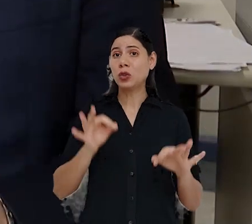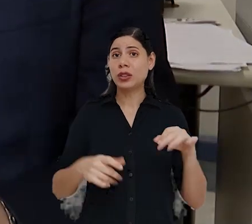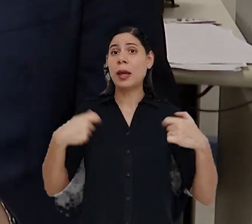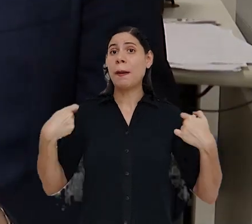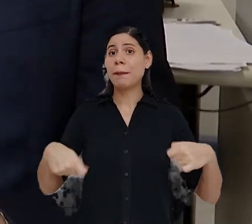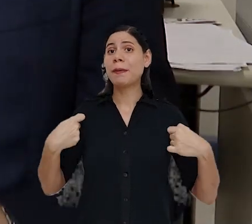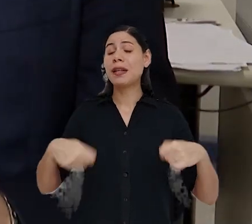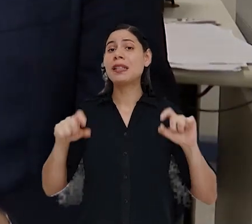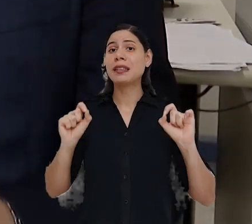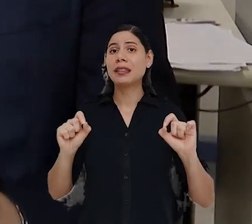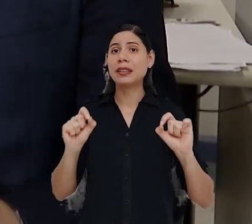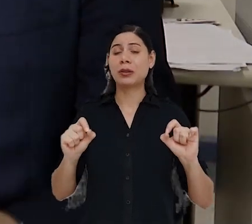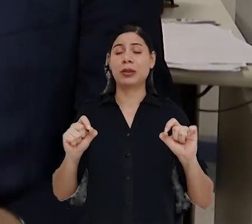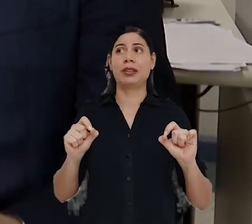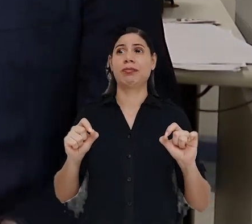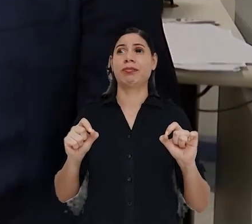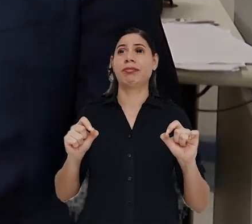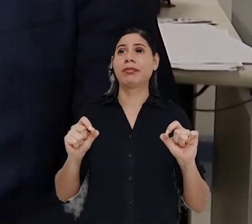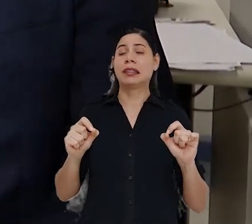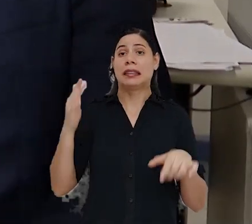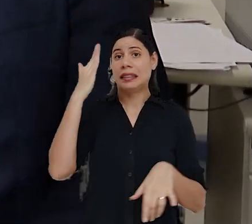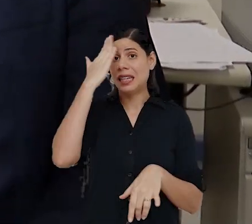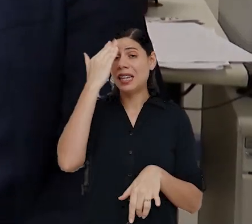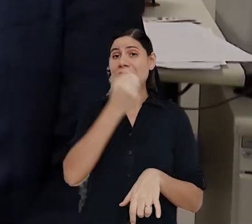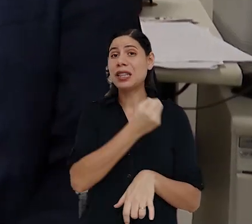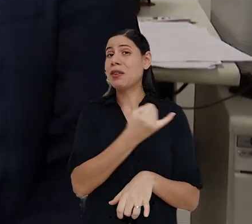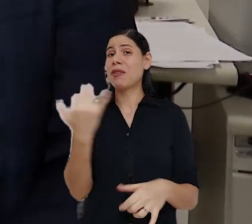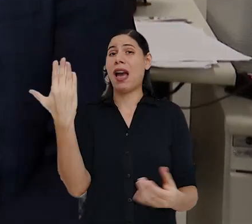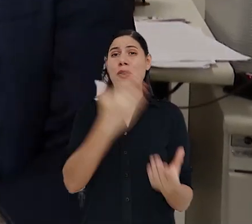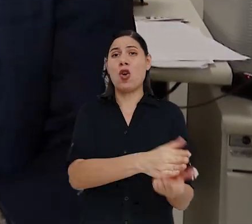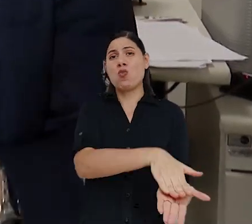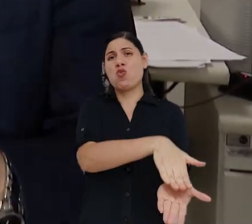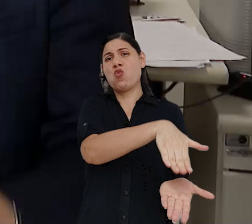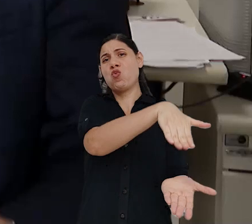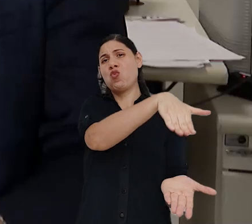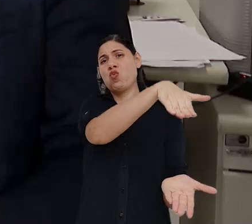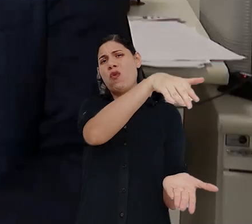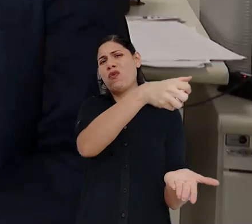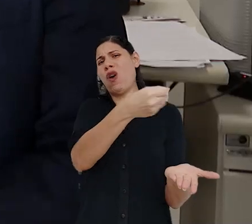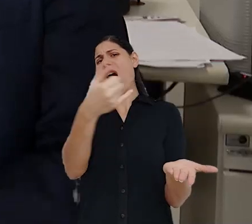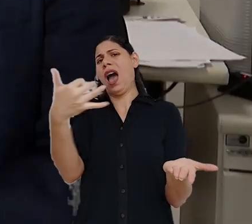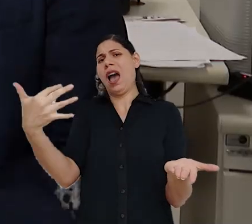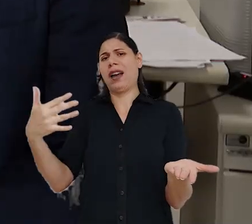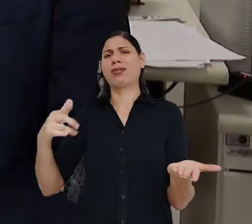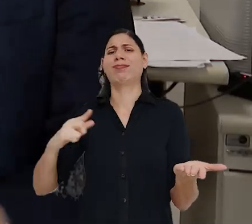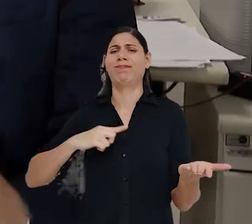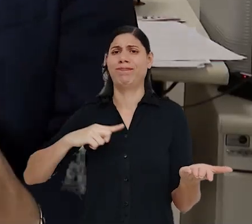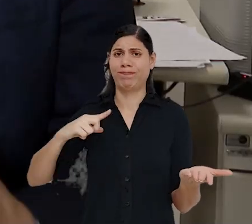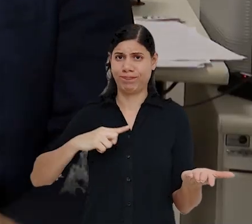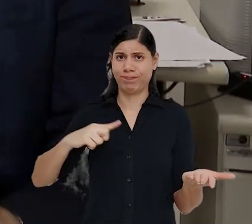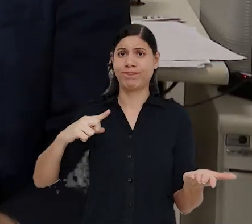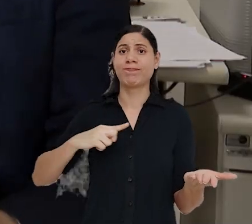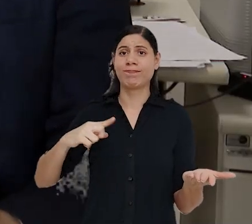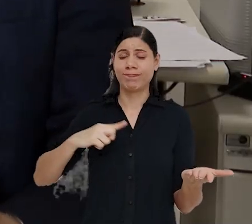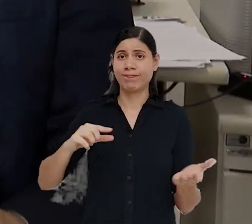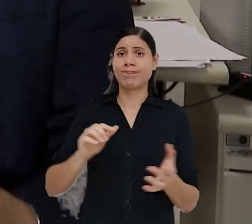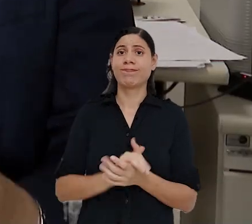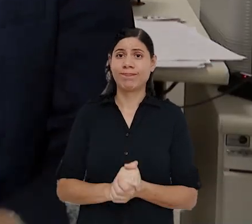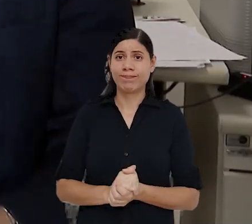mesmo tempo, ela está abarrotada de processos. Nós temos muitos processos.